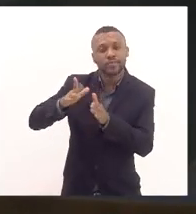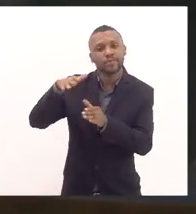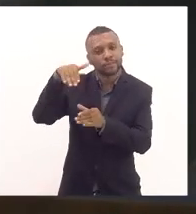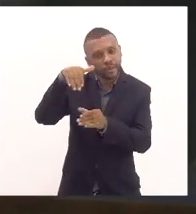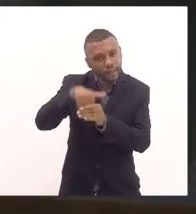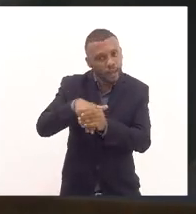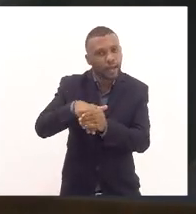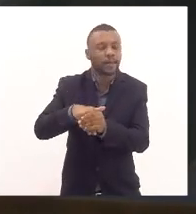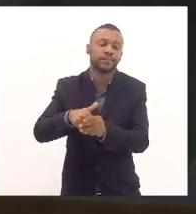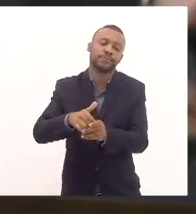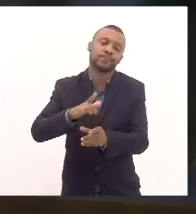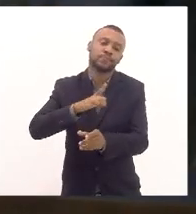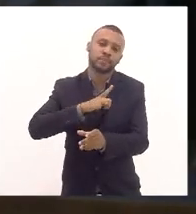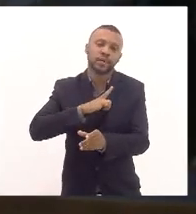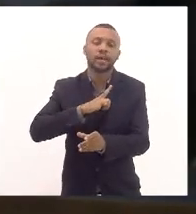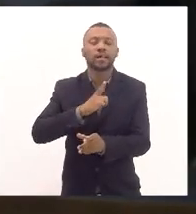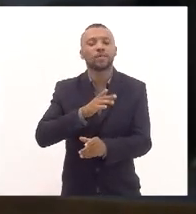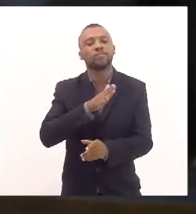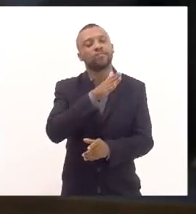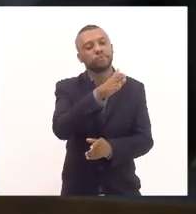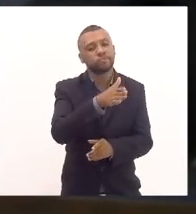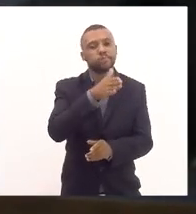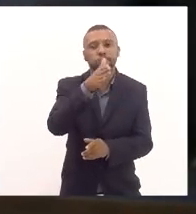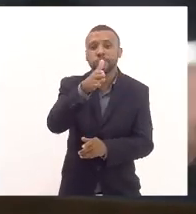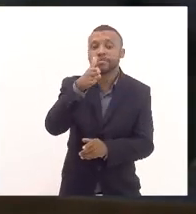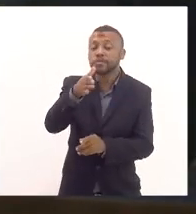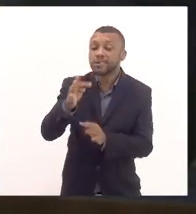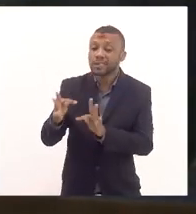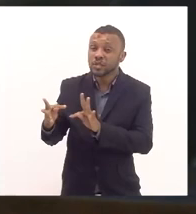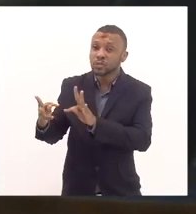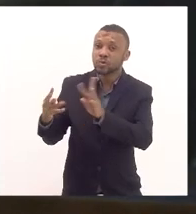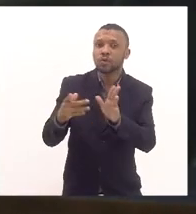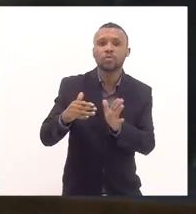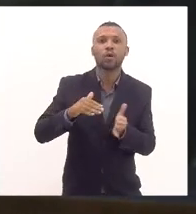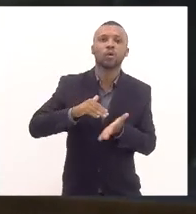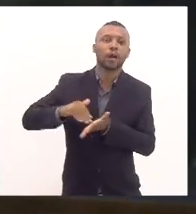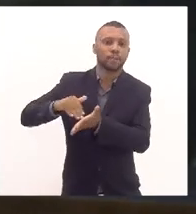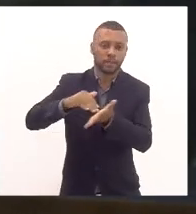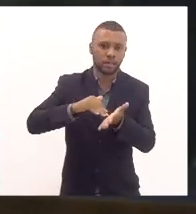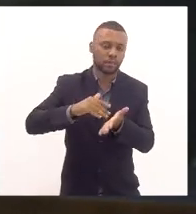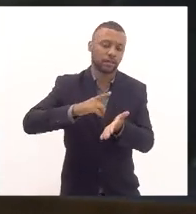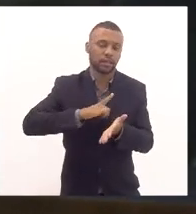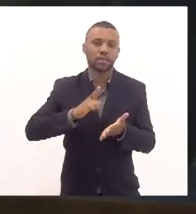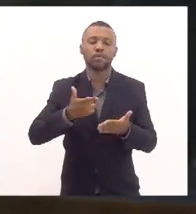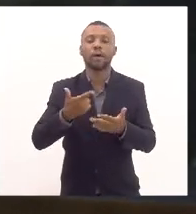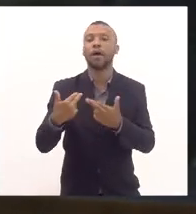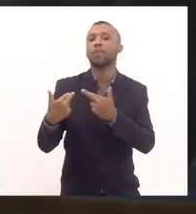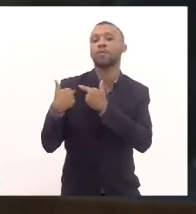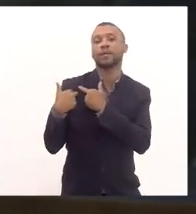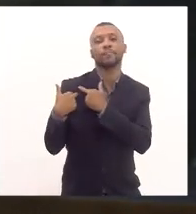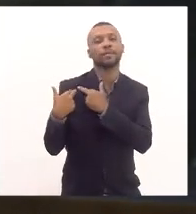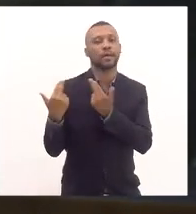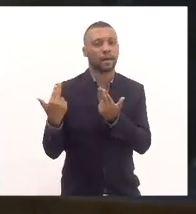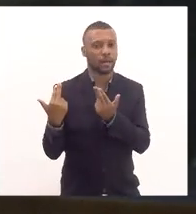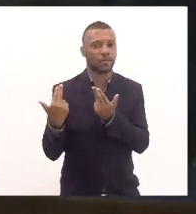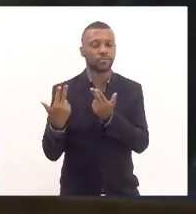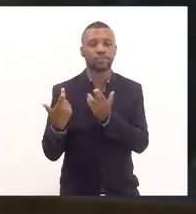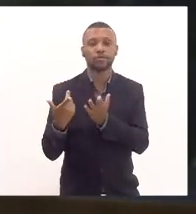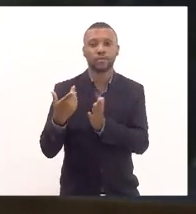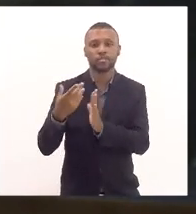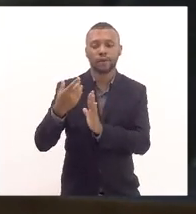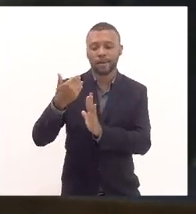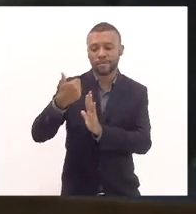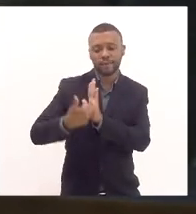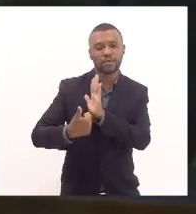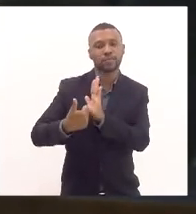votar em passar em todos os gabinetes e teria uma uma uma ficha de